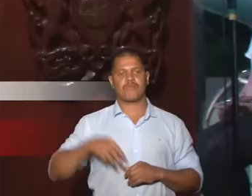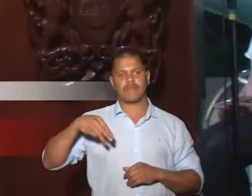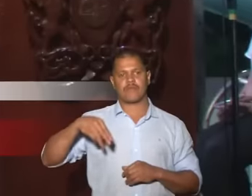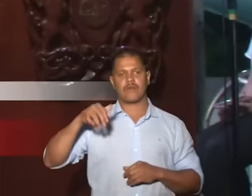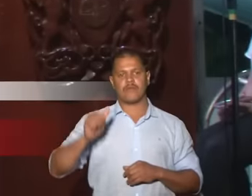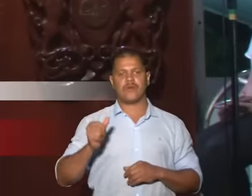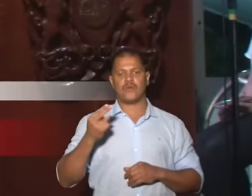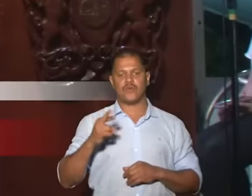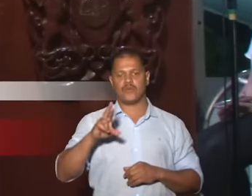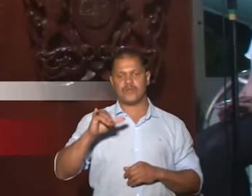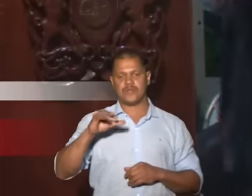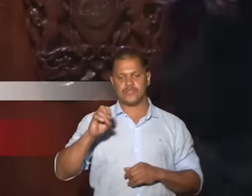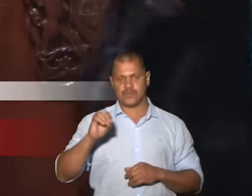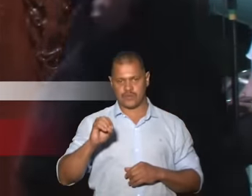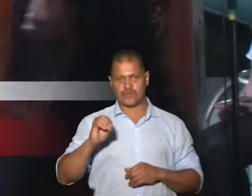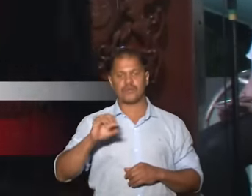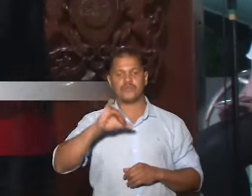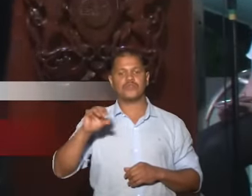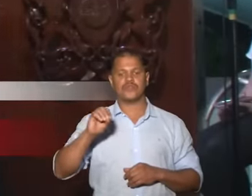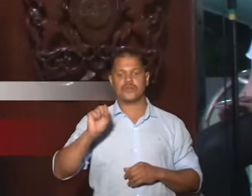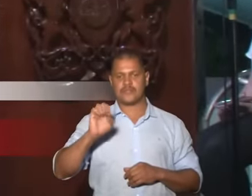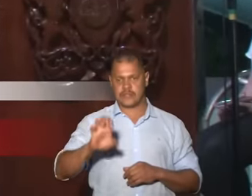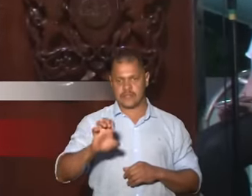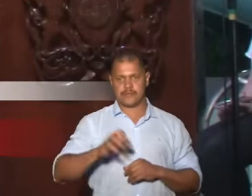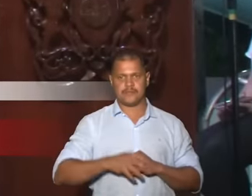Maurício José Moreira,